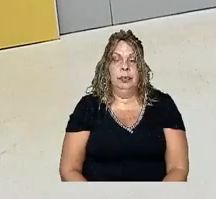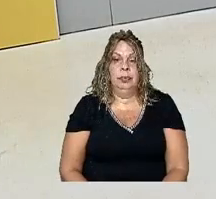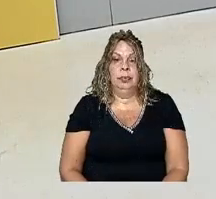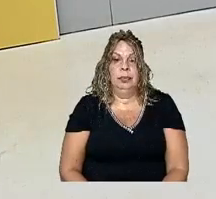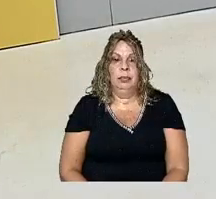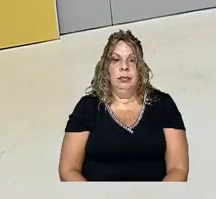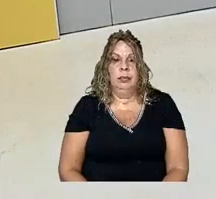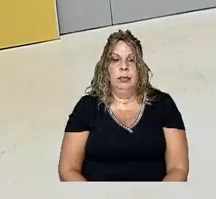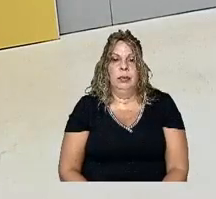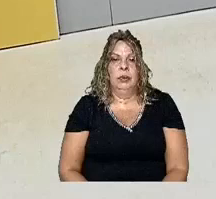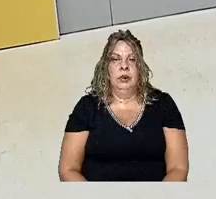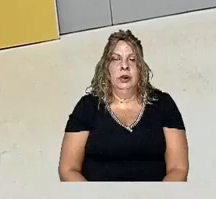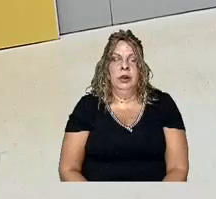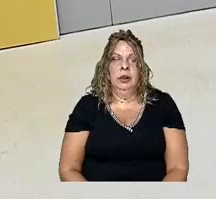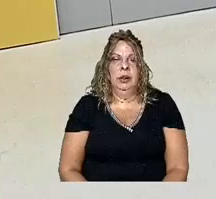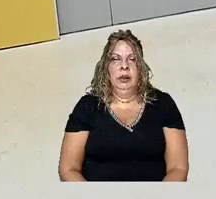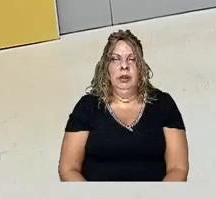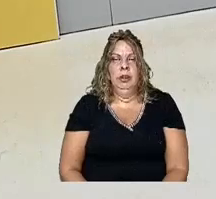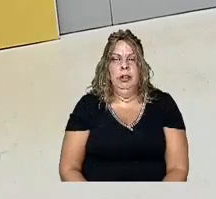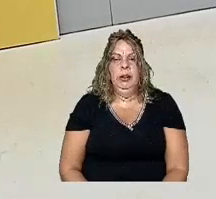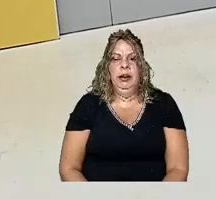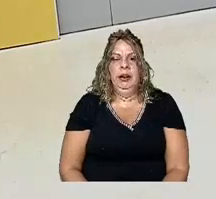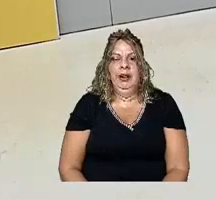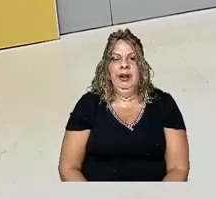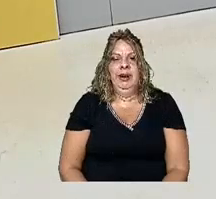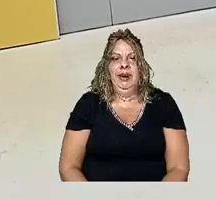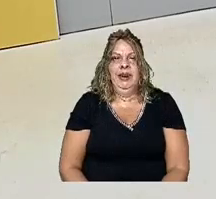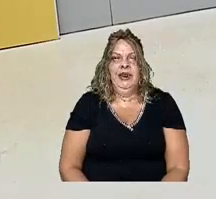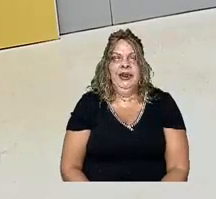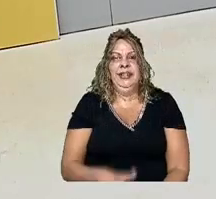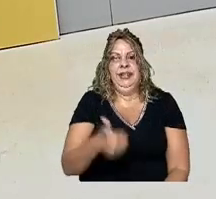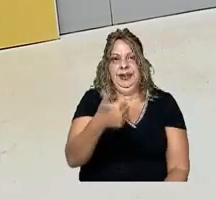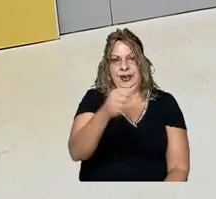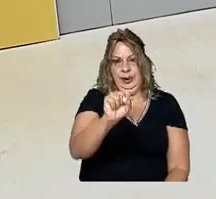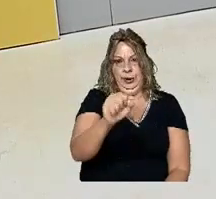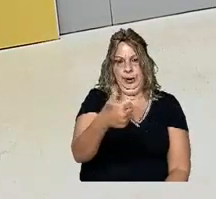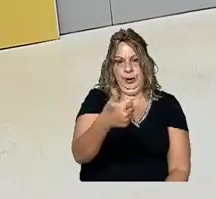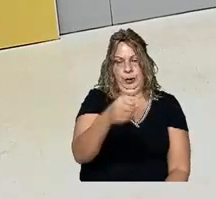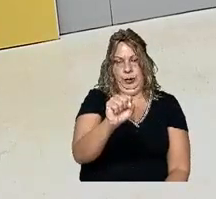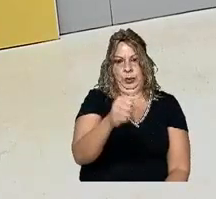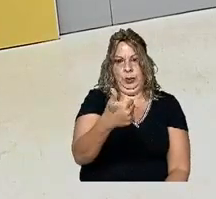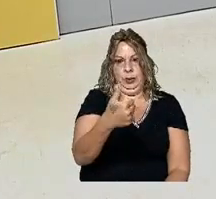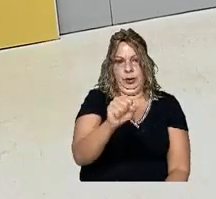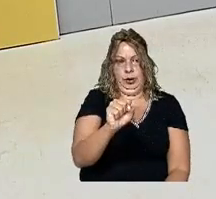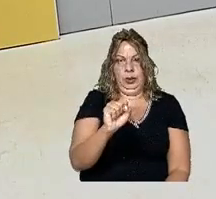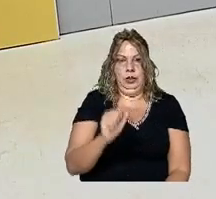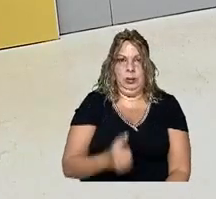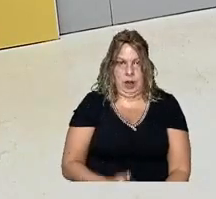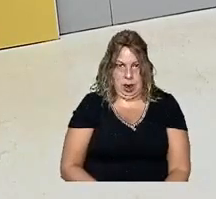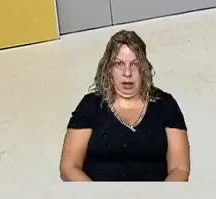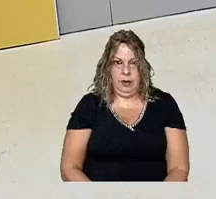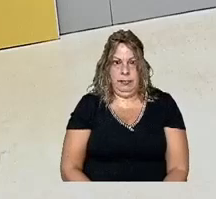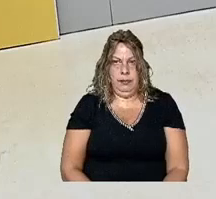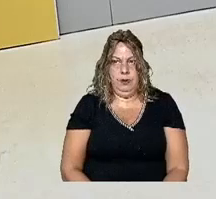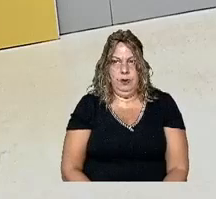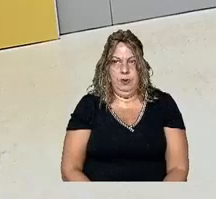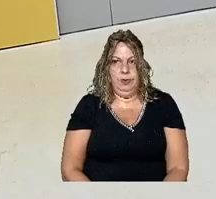levar. Depois do 9, temos agora 18. Saiu 18. Decide.